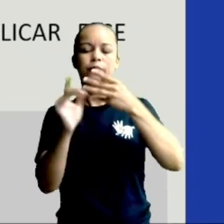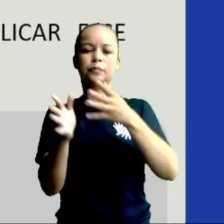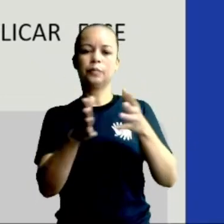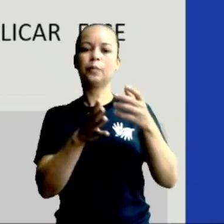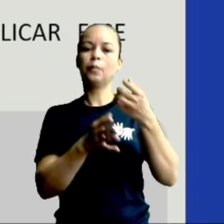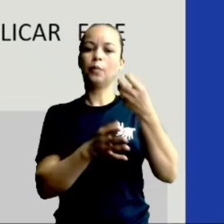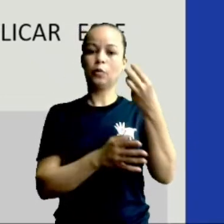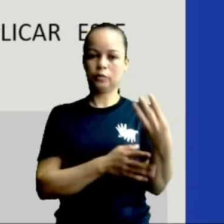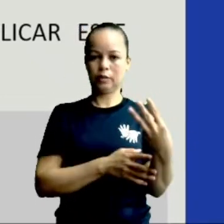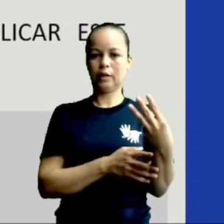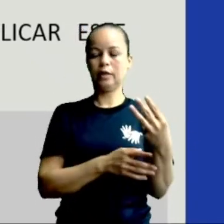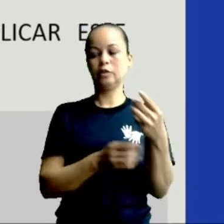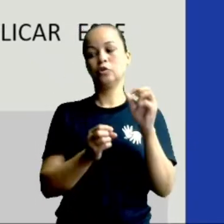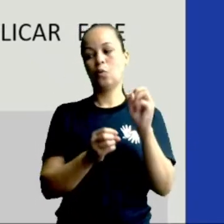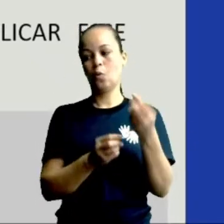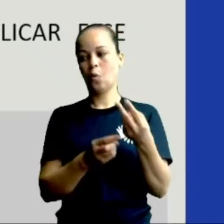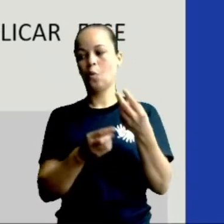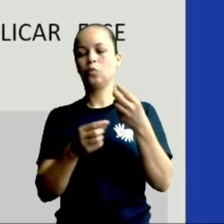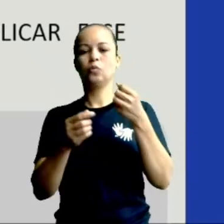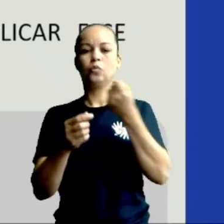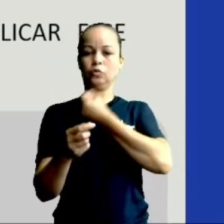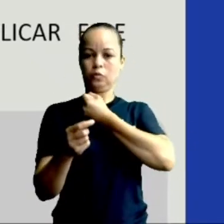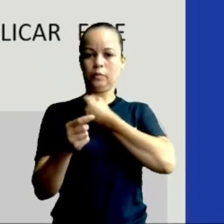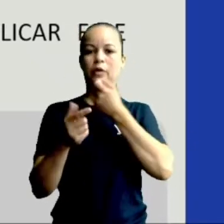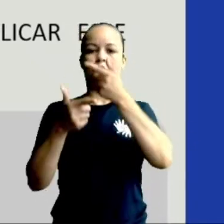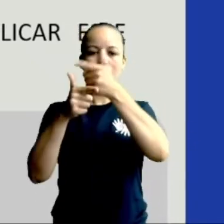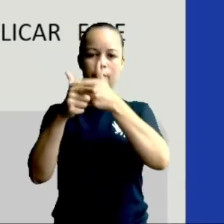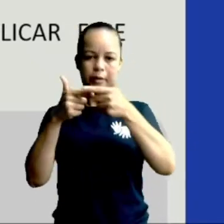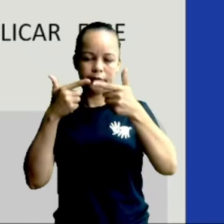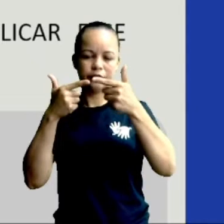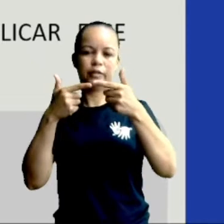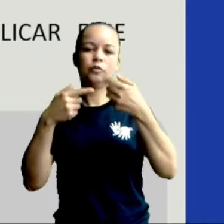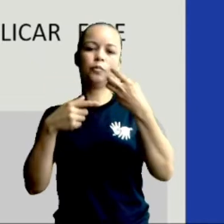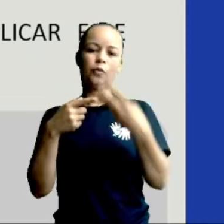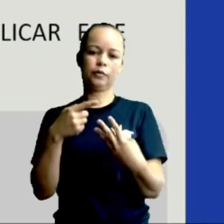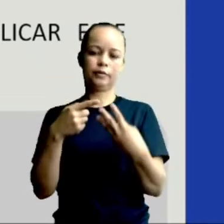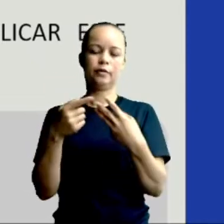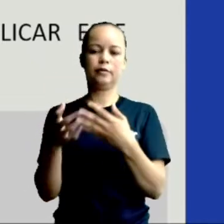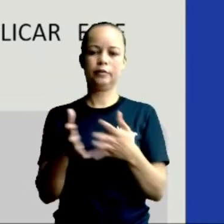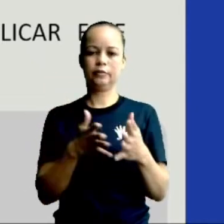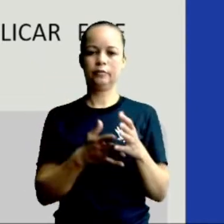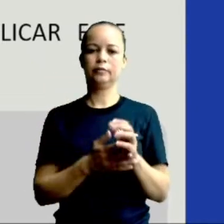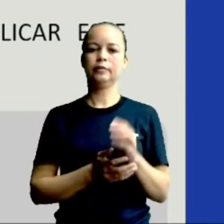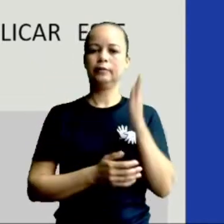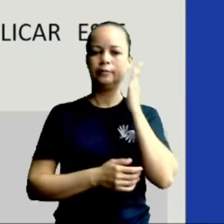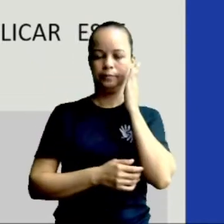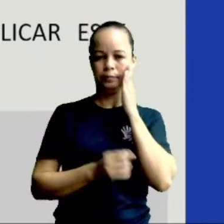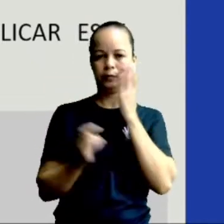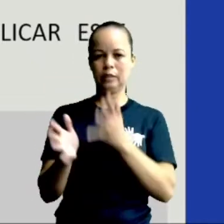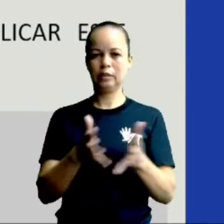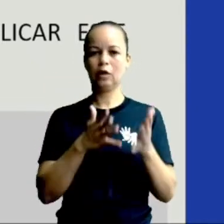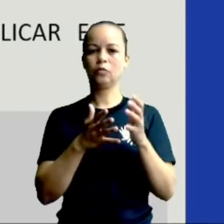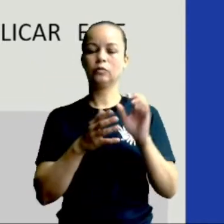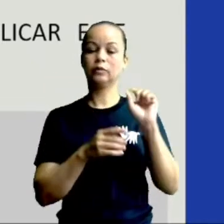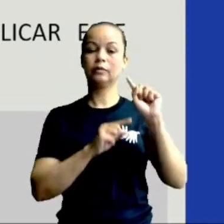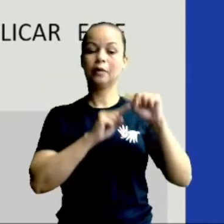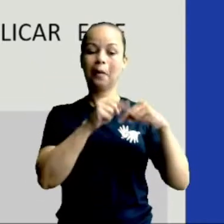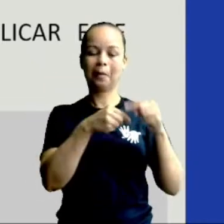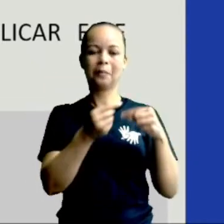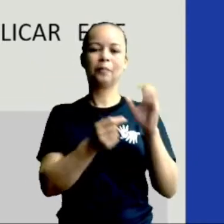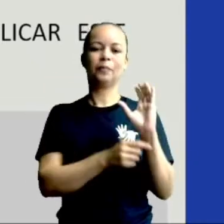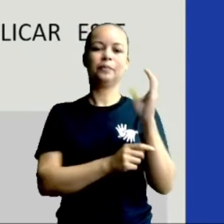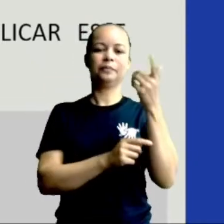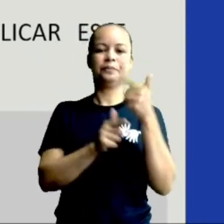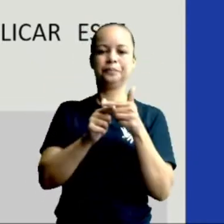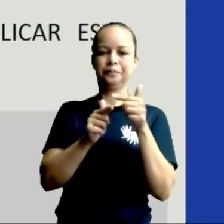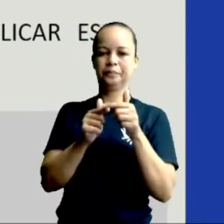número, eu divido por 3. Deu para lembrar aí? Belezinha, daqui a pouco a gente vai resolver o problema. Eu vou primeiro lembrar cada etapa